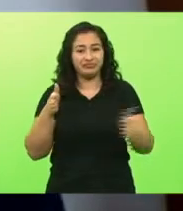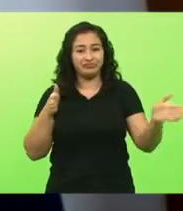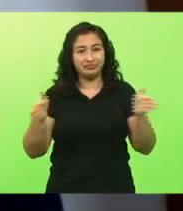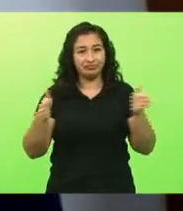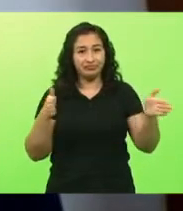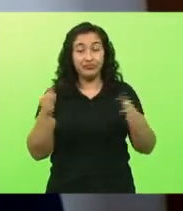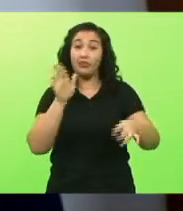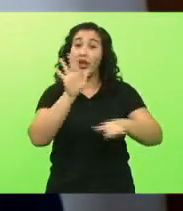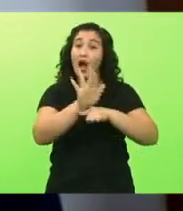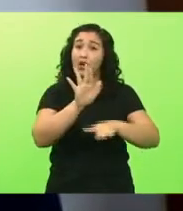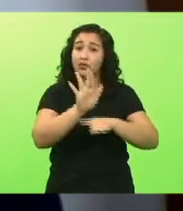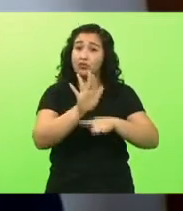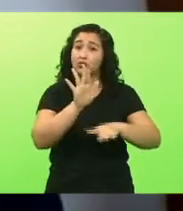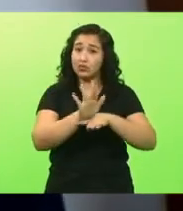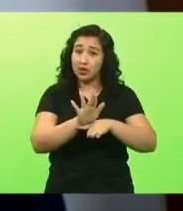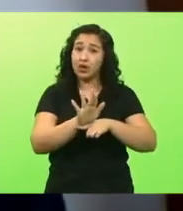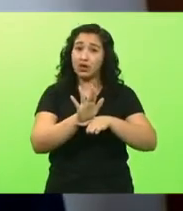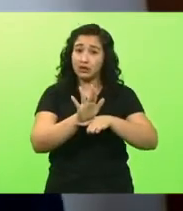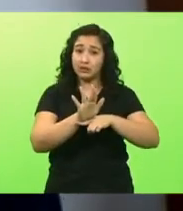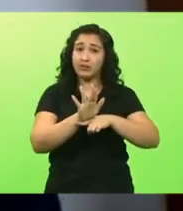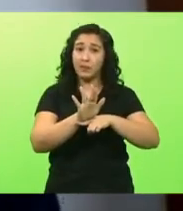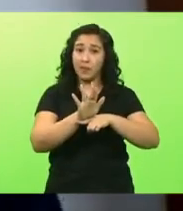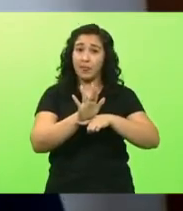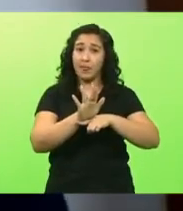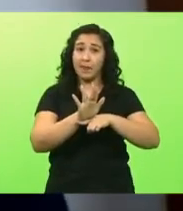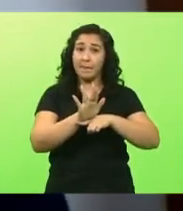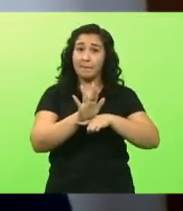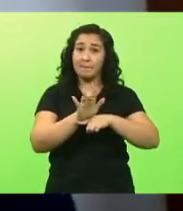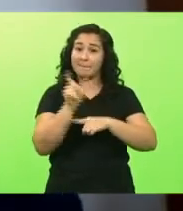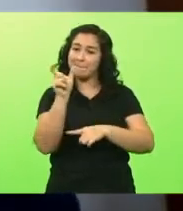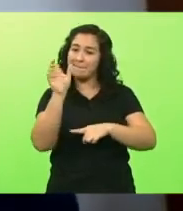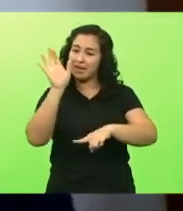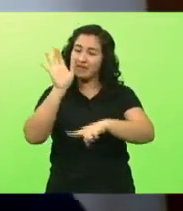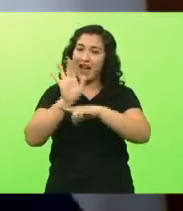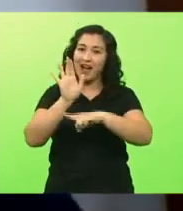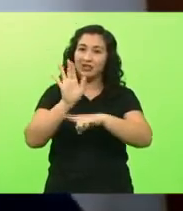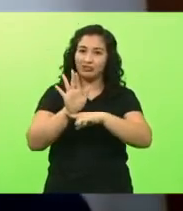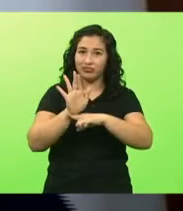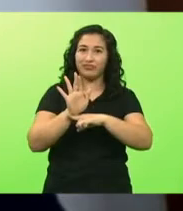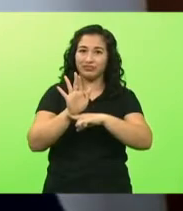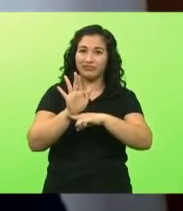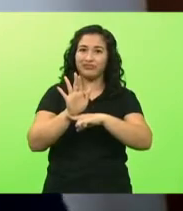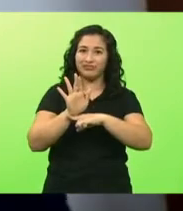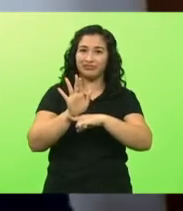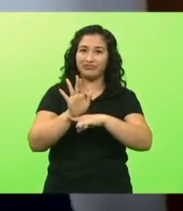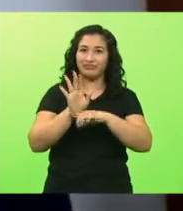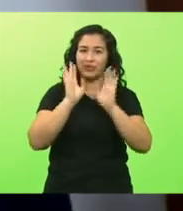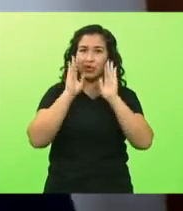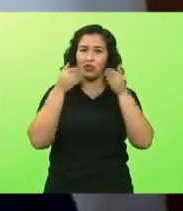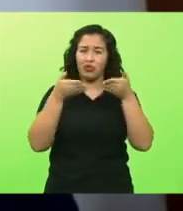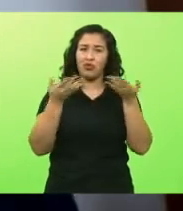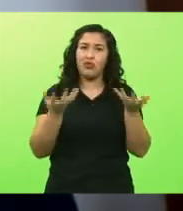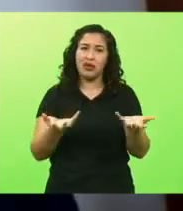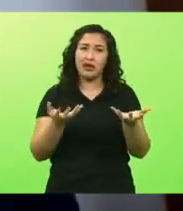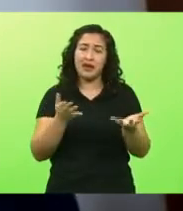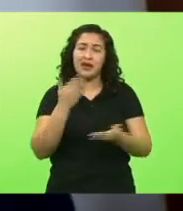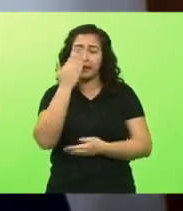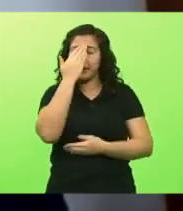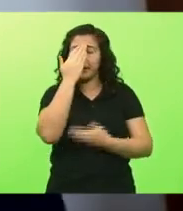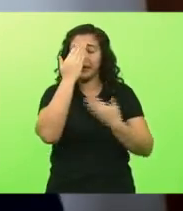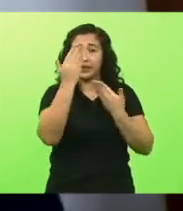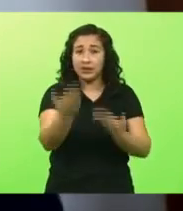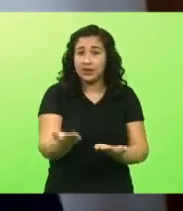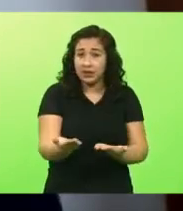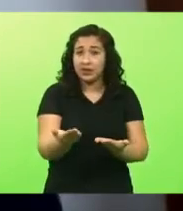ajudar. A palavra é ajudar. Nesse sentido, eu quero agradecer aqui publicamente